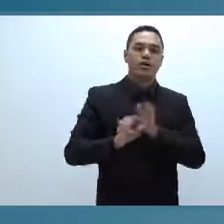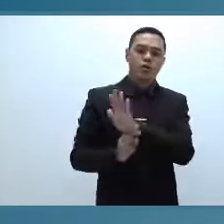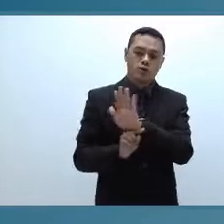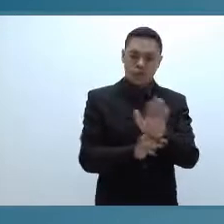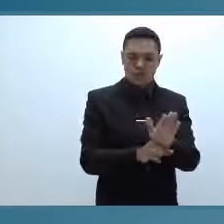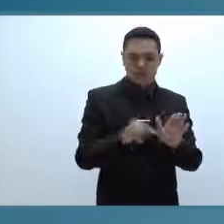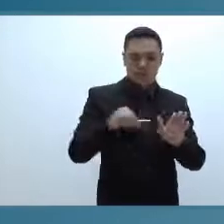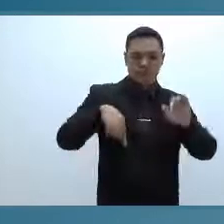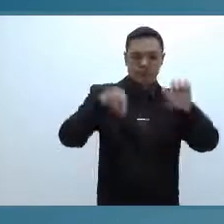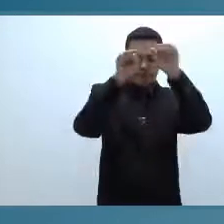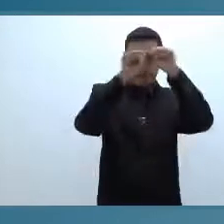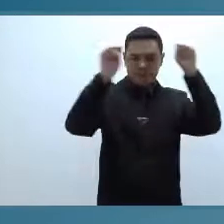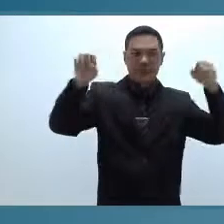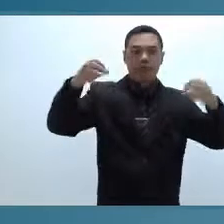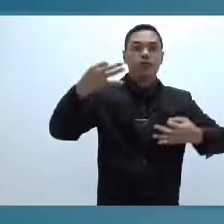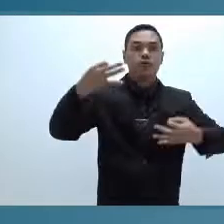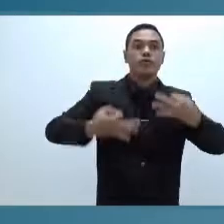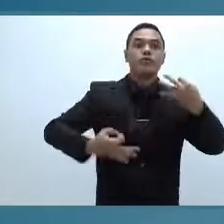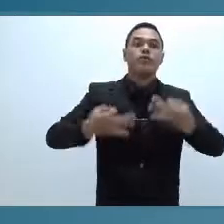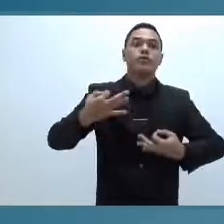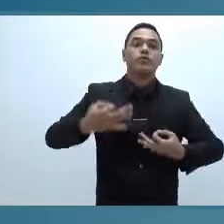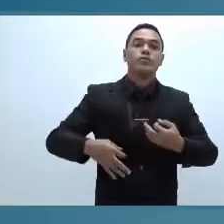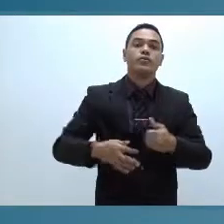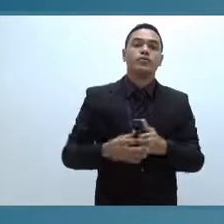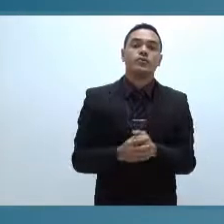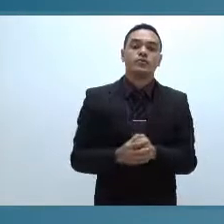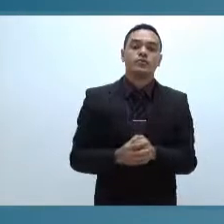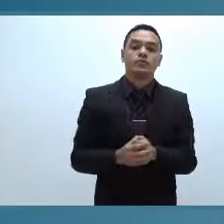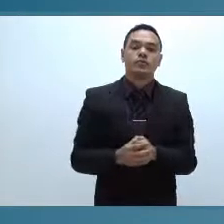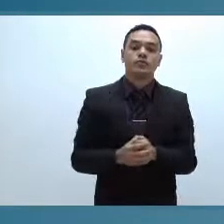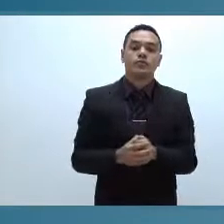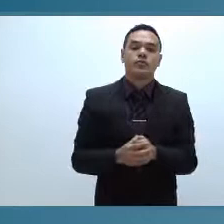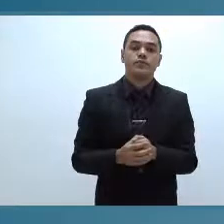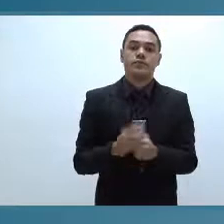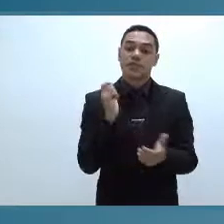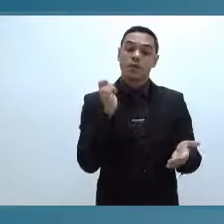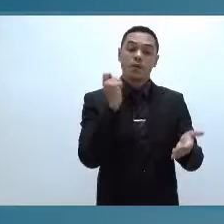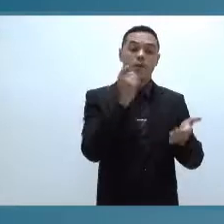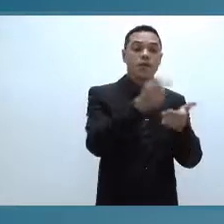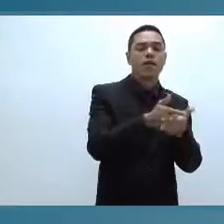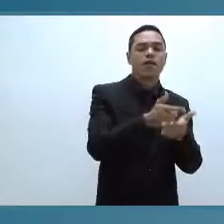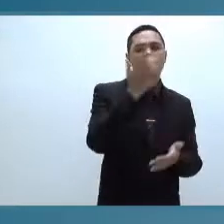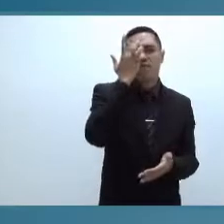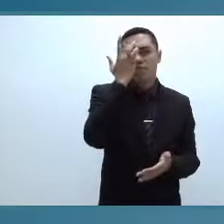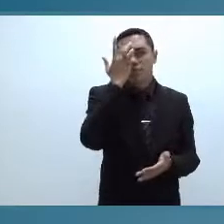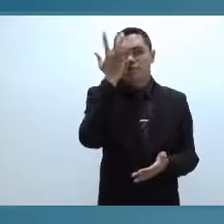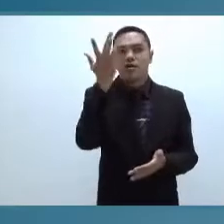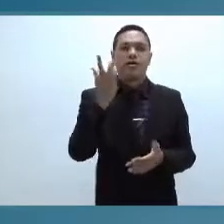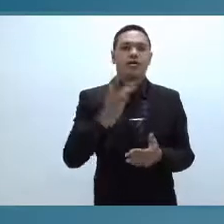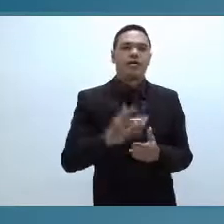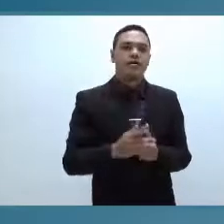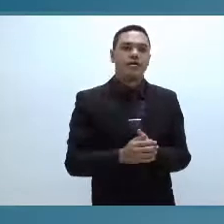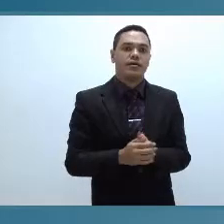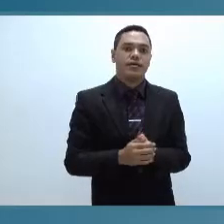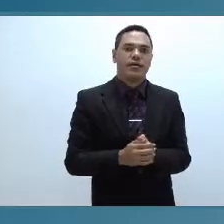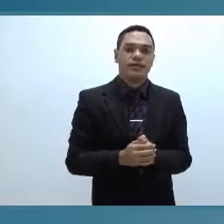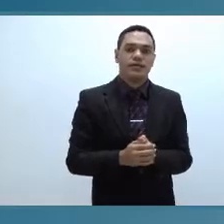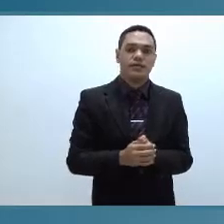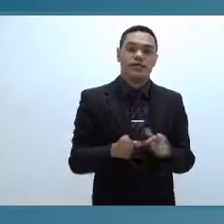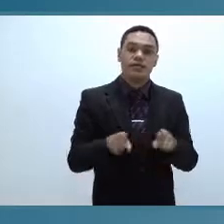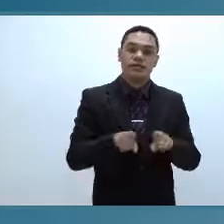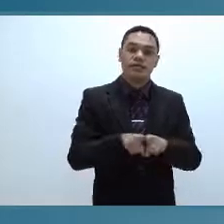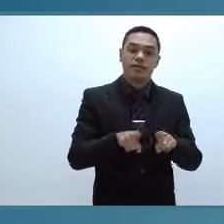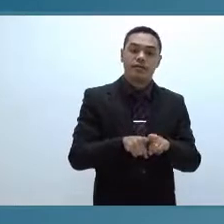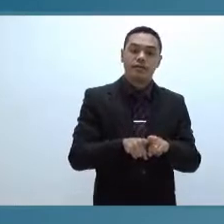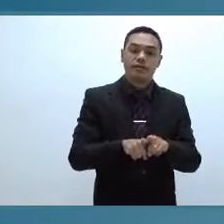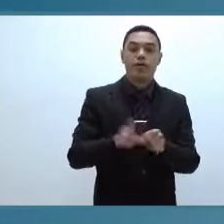Adicionalmente, tal ferramenta torna o pagamento facilitado, reduz o ônus operacional